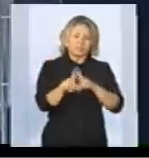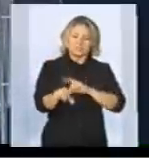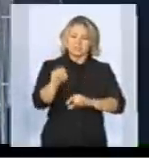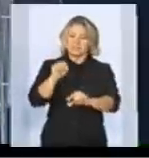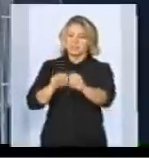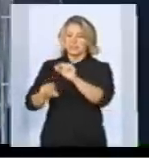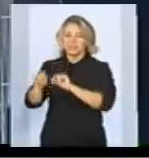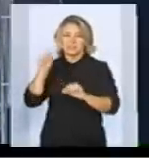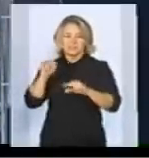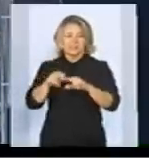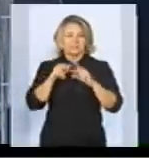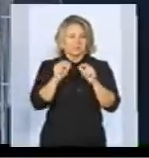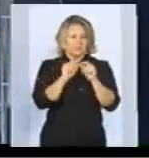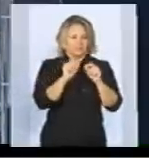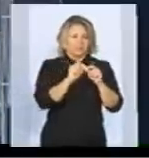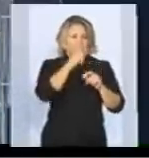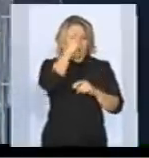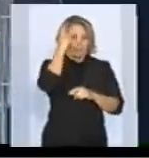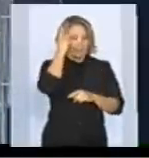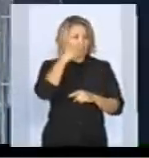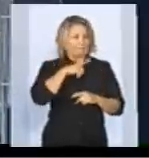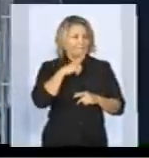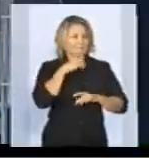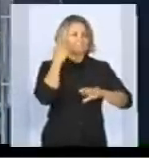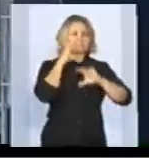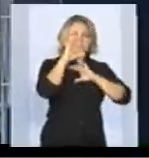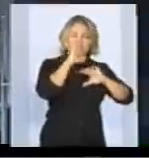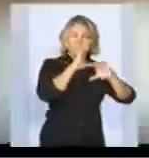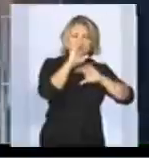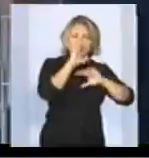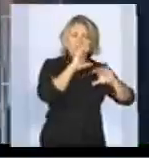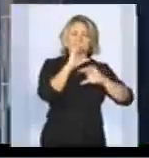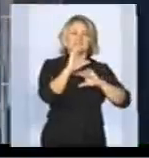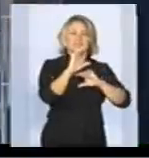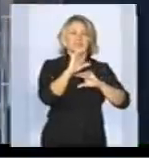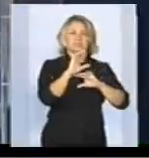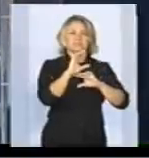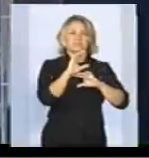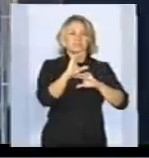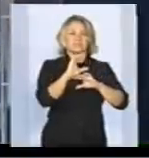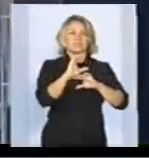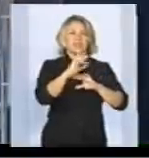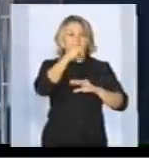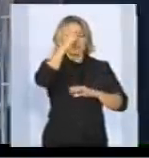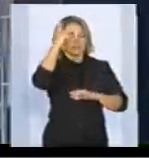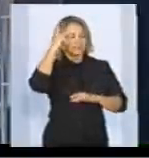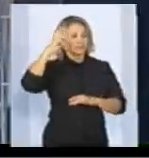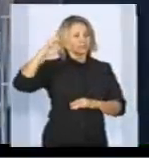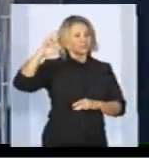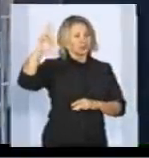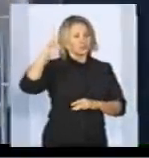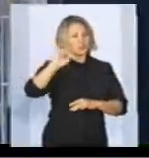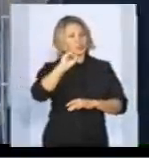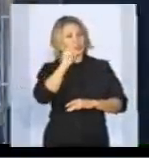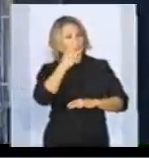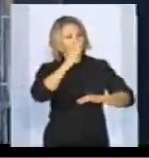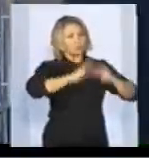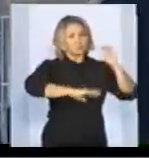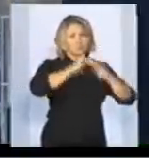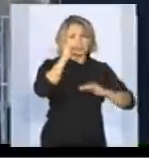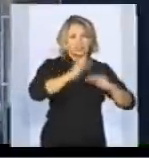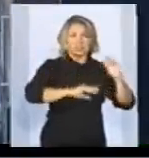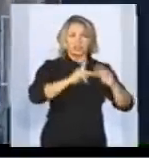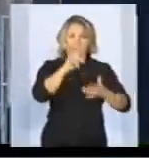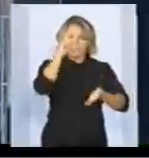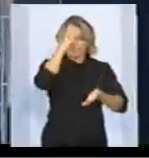que é feito pelo ponto de vista de quem detém o meio de comunicação dono funcionário o o